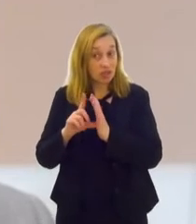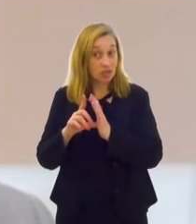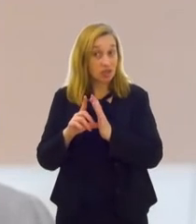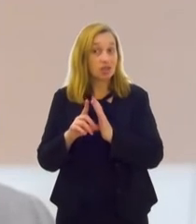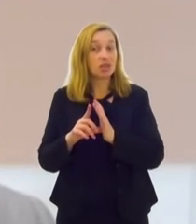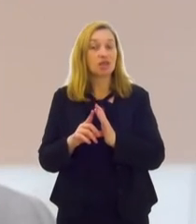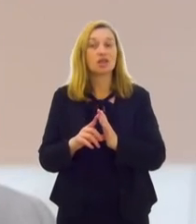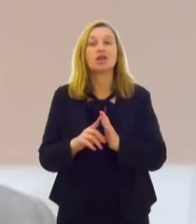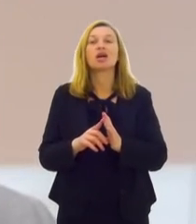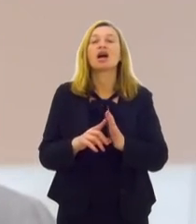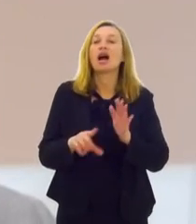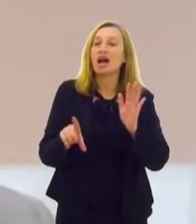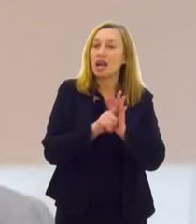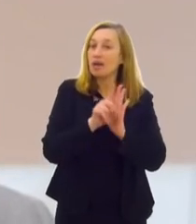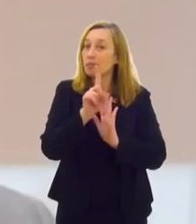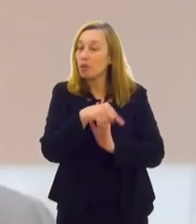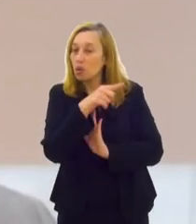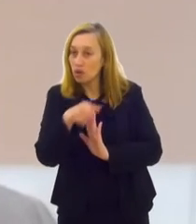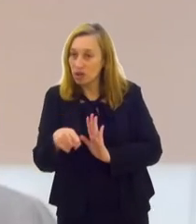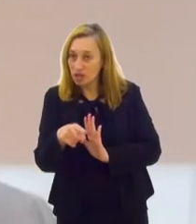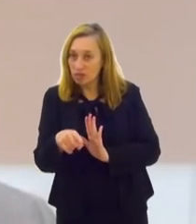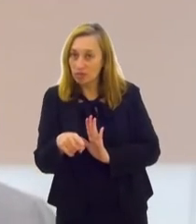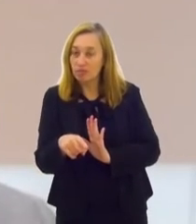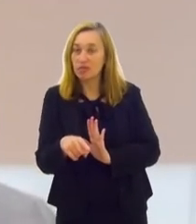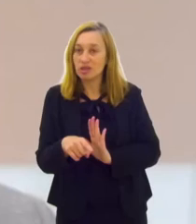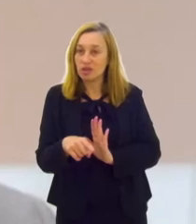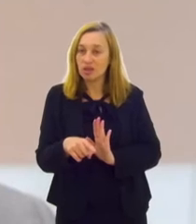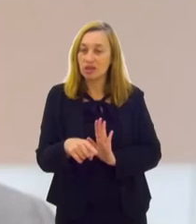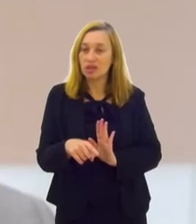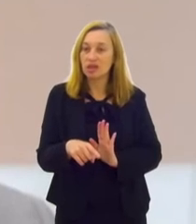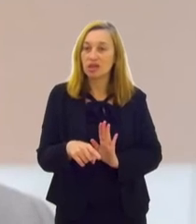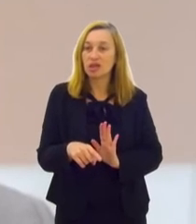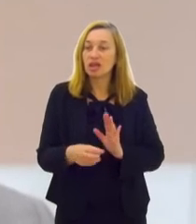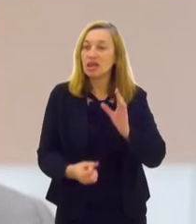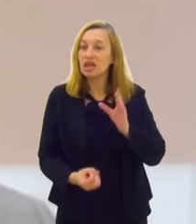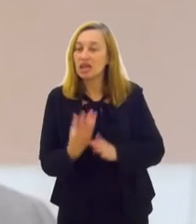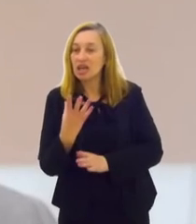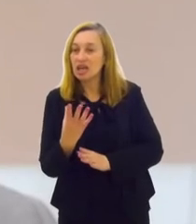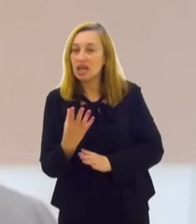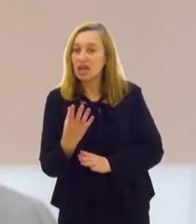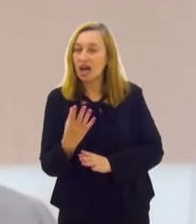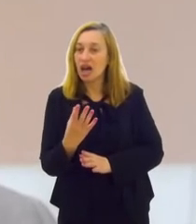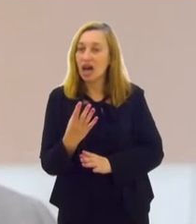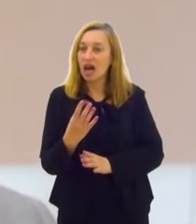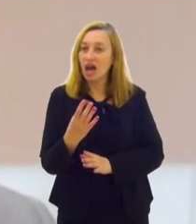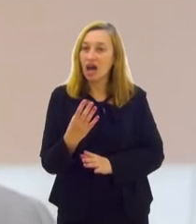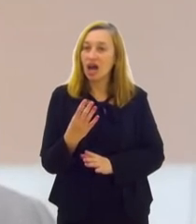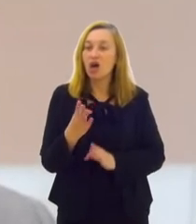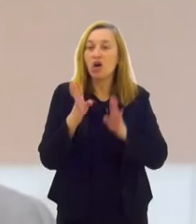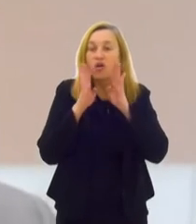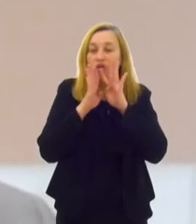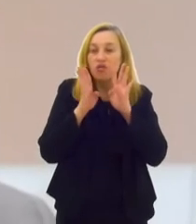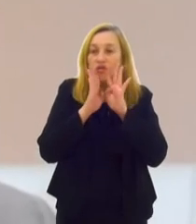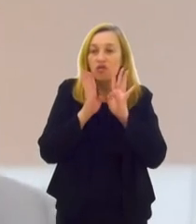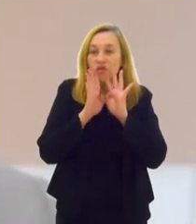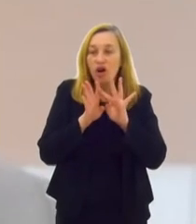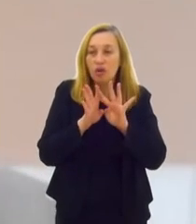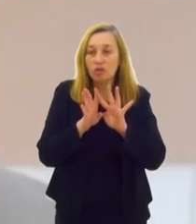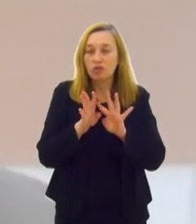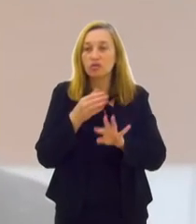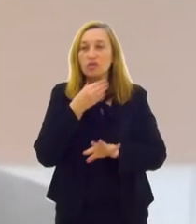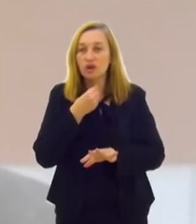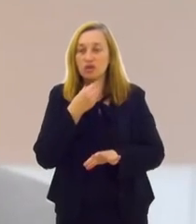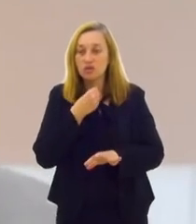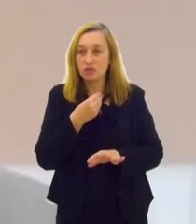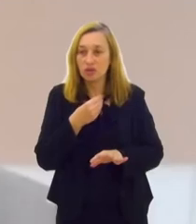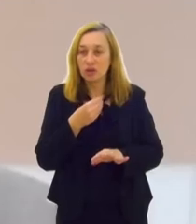a legislação proíbe o anonimato. Então, é vedado criar uma conta falsa para publicar